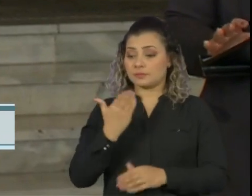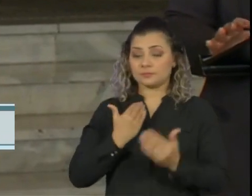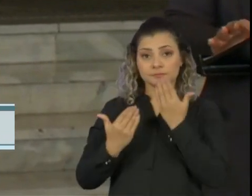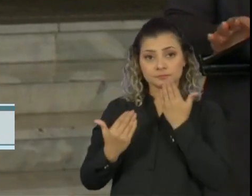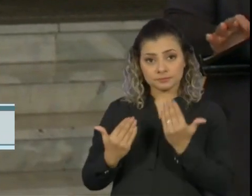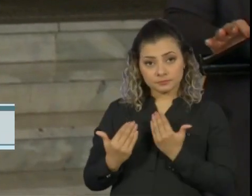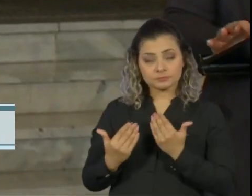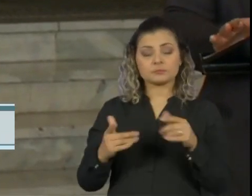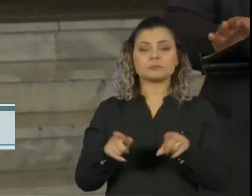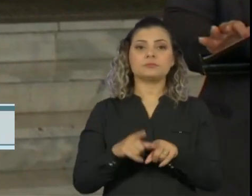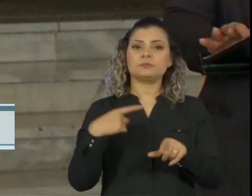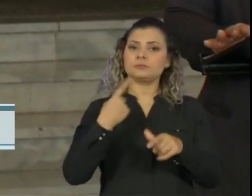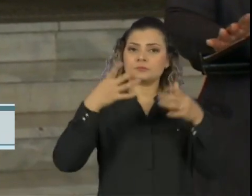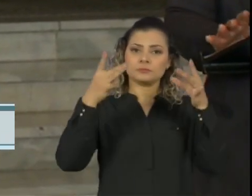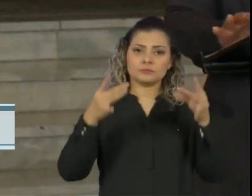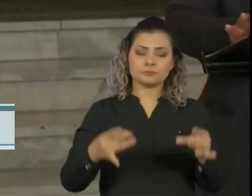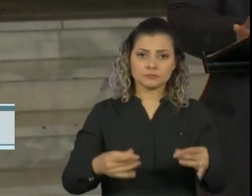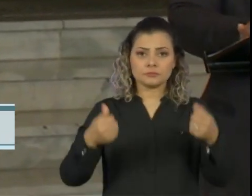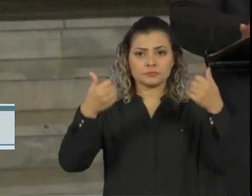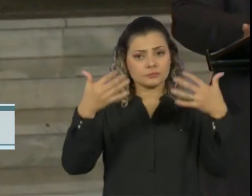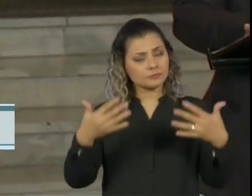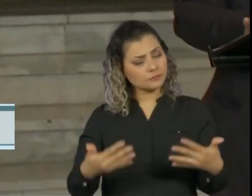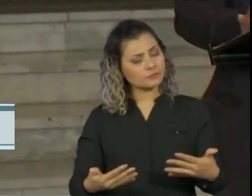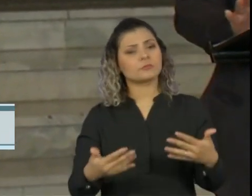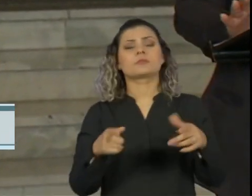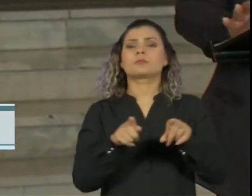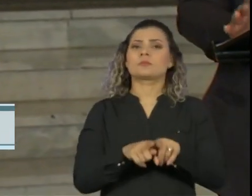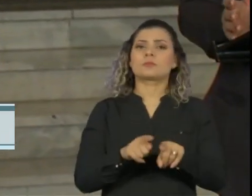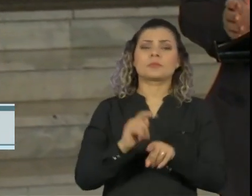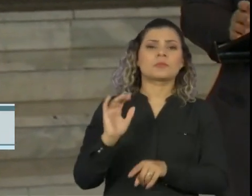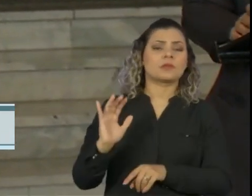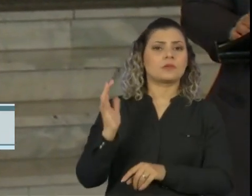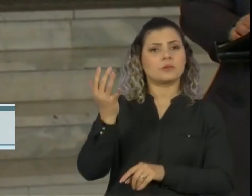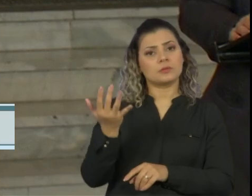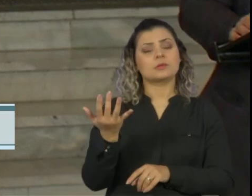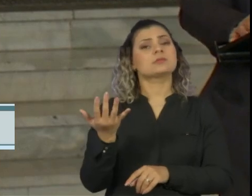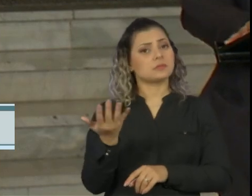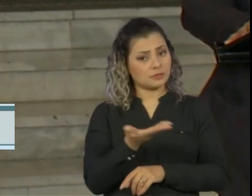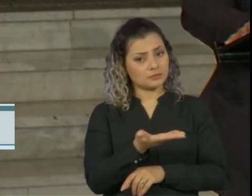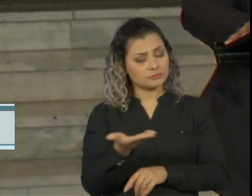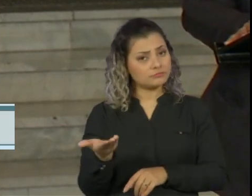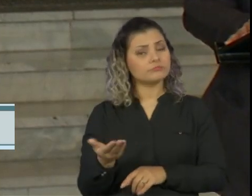mais claros em relação ao que estava acontecendo